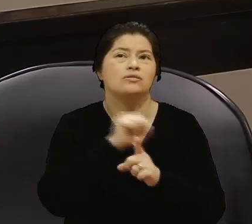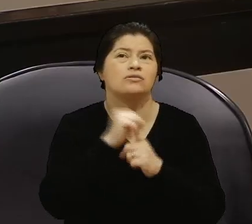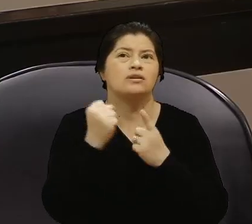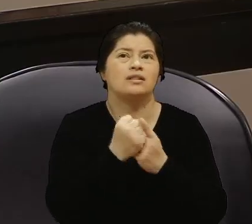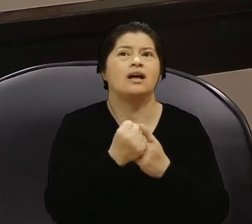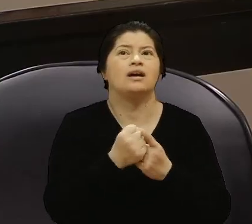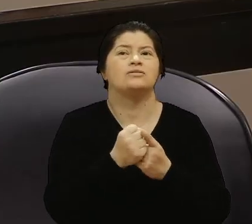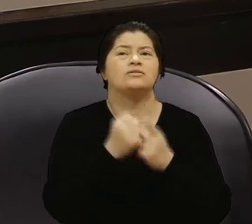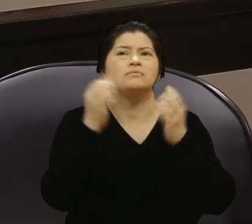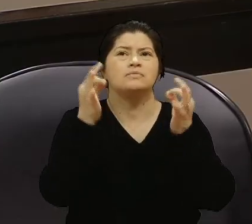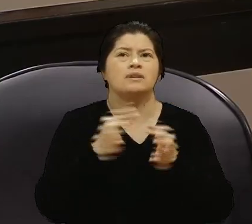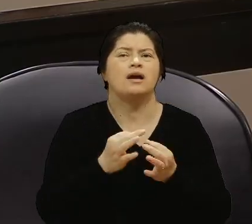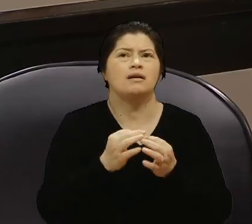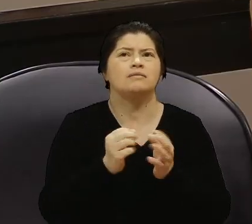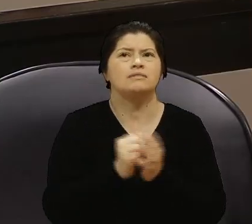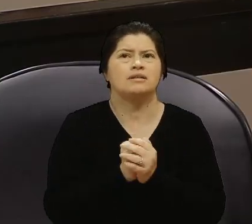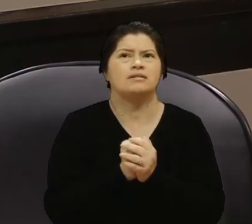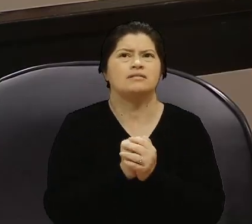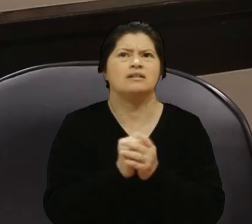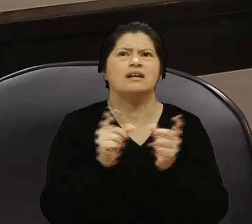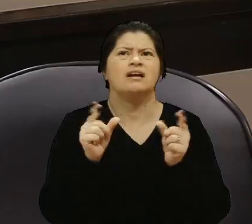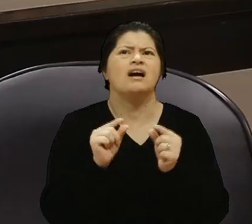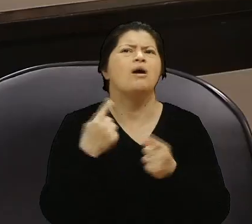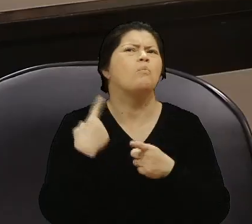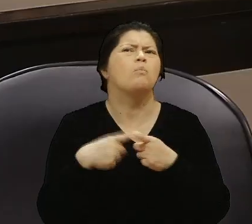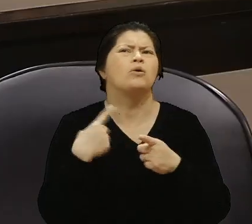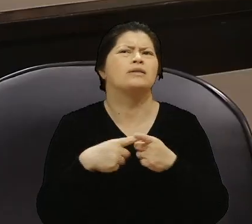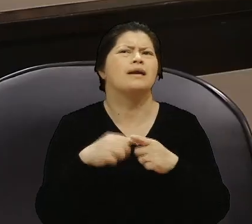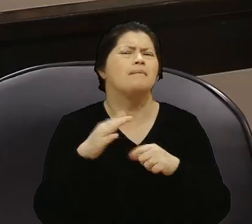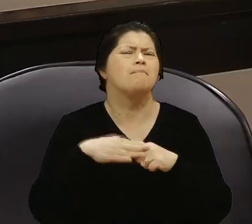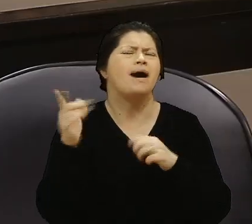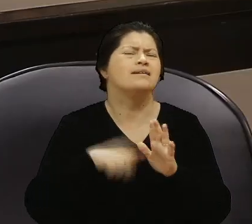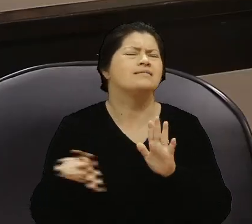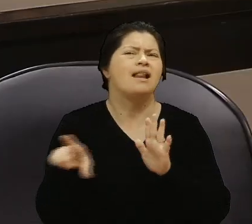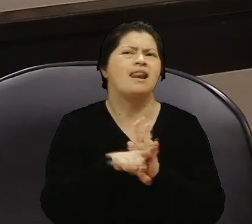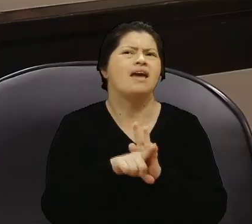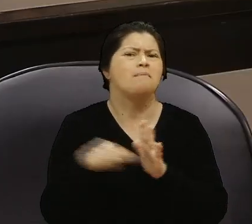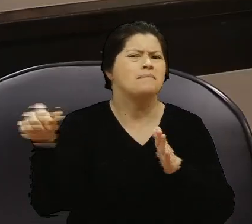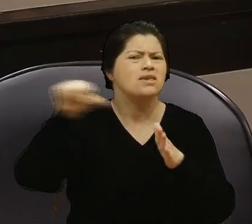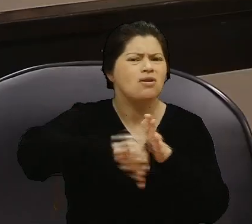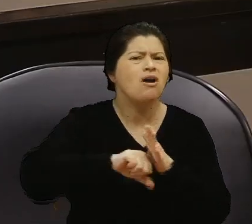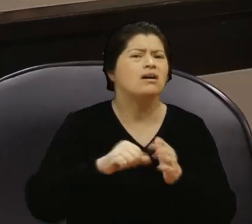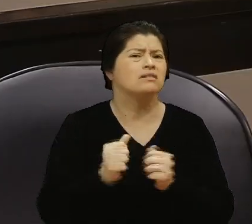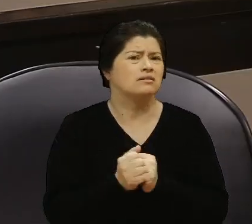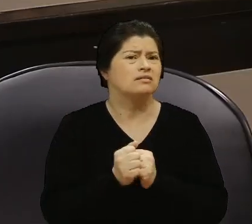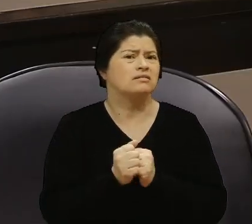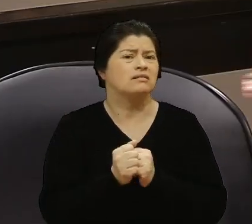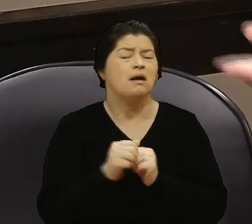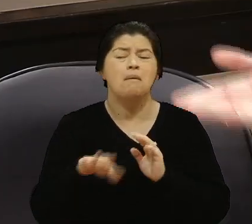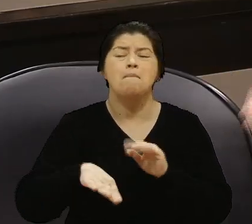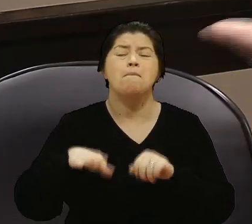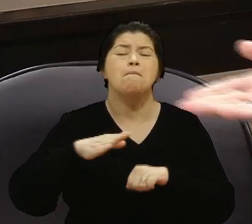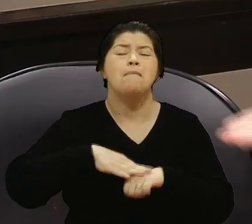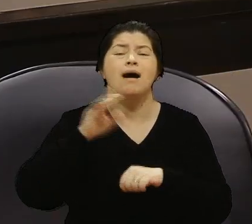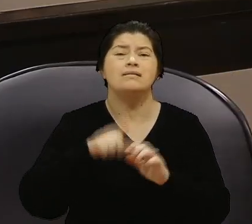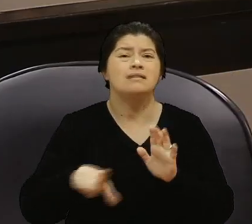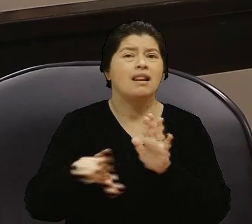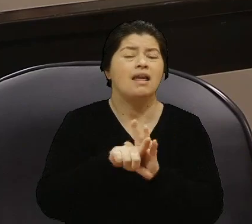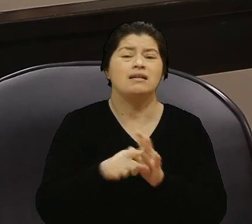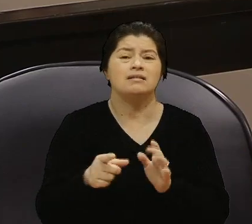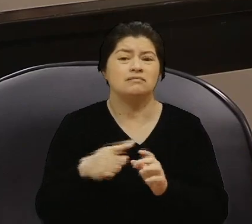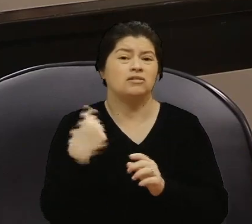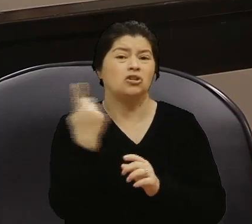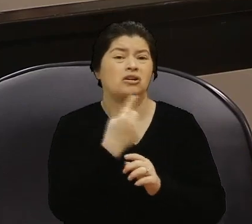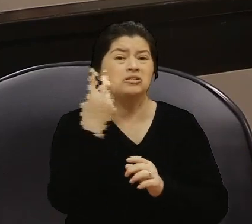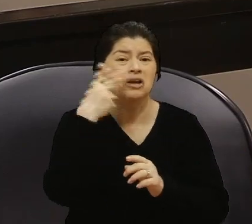dê certo é pouco, é curto. Ah, mas então quanto mais leis... Pior, Iago? Sim, quanto mais lei, pior. A gente está vendo que está piorando. Quanto mais